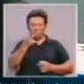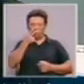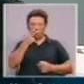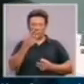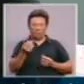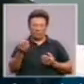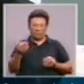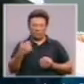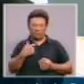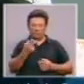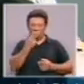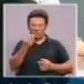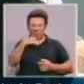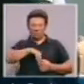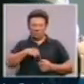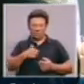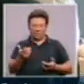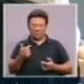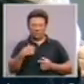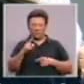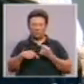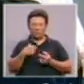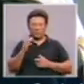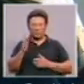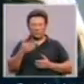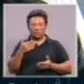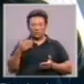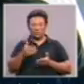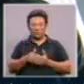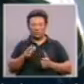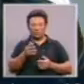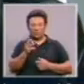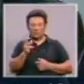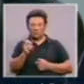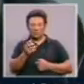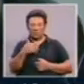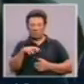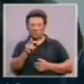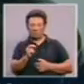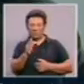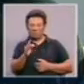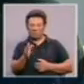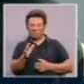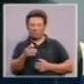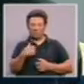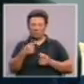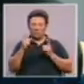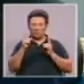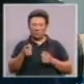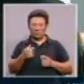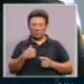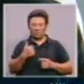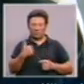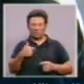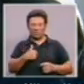um grande formador não é inclui ao fumo aí depois quando chegou aí uns três anos aí aos 34 anos comecei